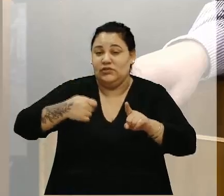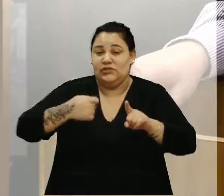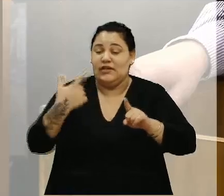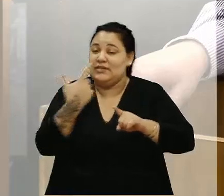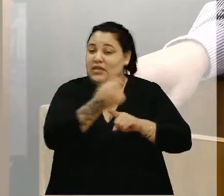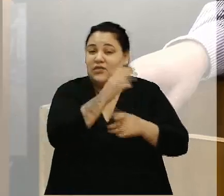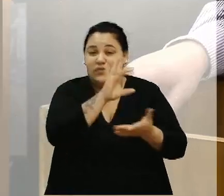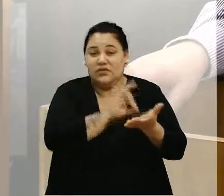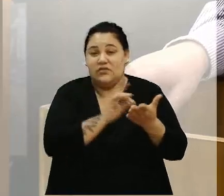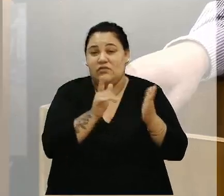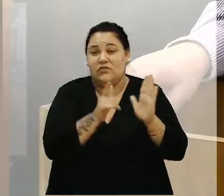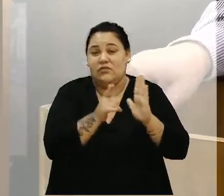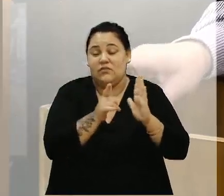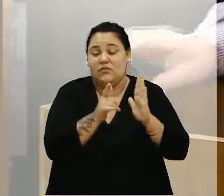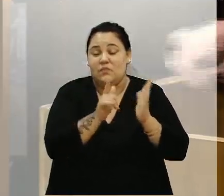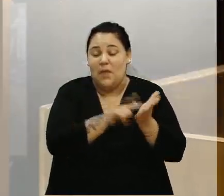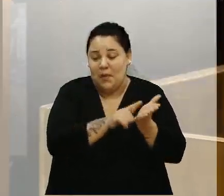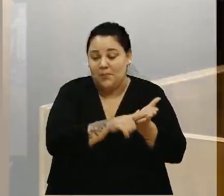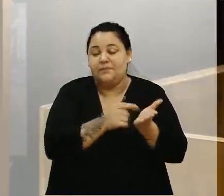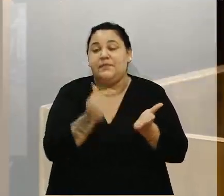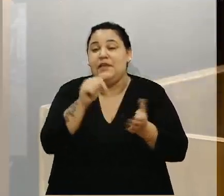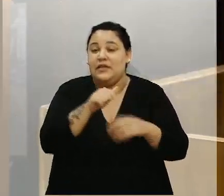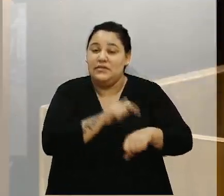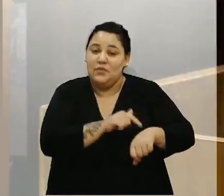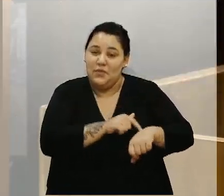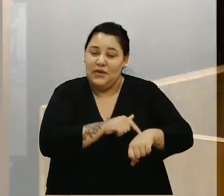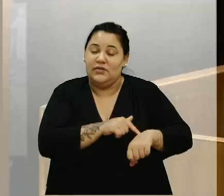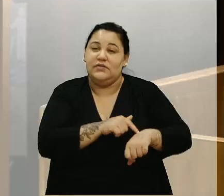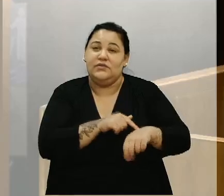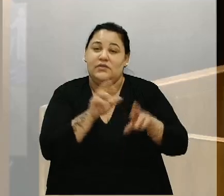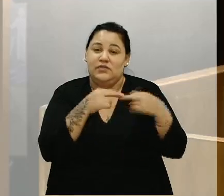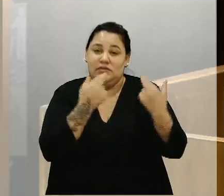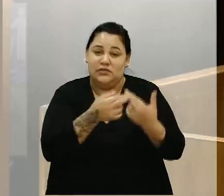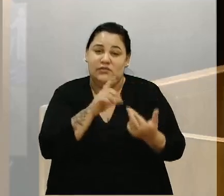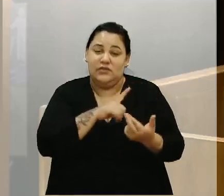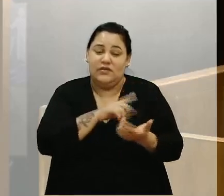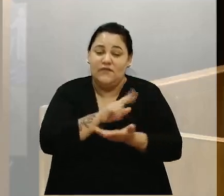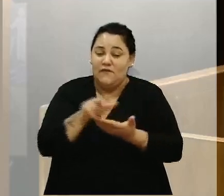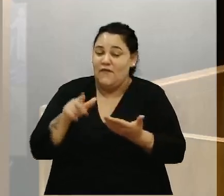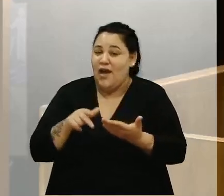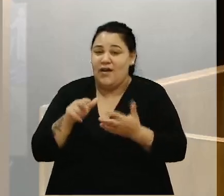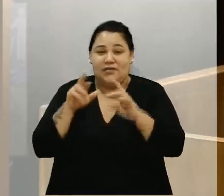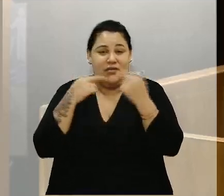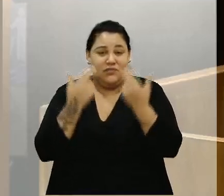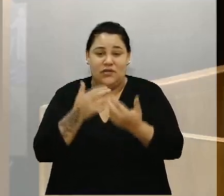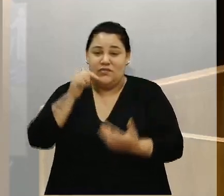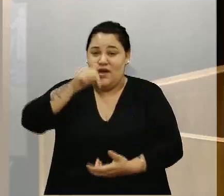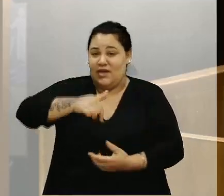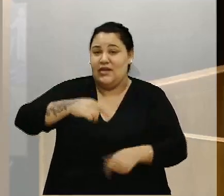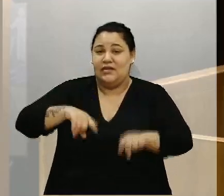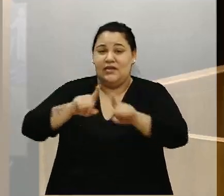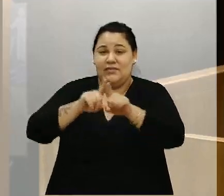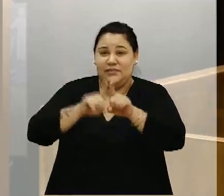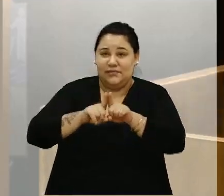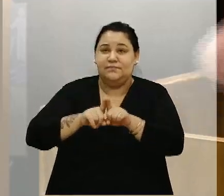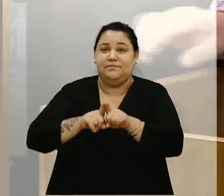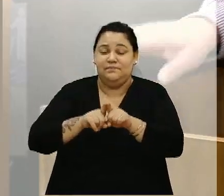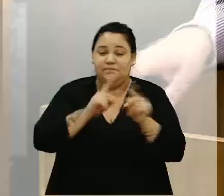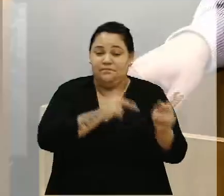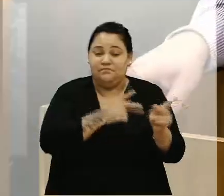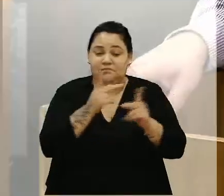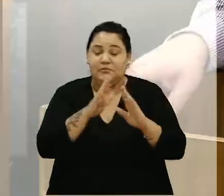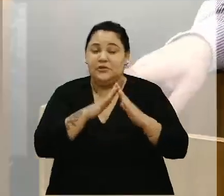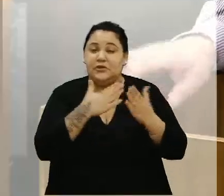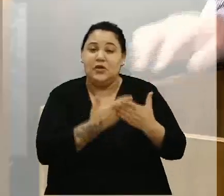papel. Esse momento, essas assembleias, que teve várias assembleias aqui, lá atrás, e indo nas escolas,